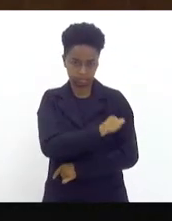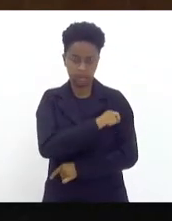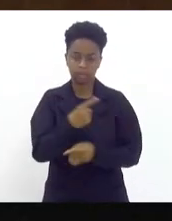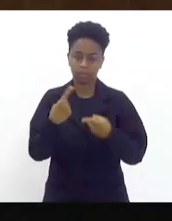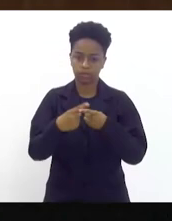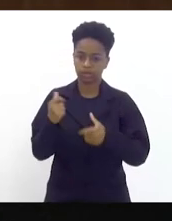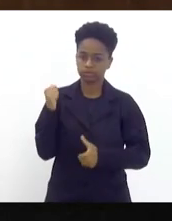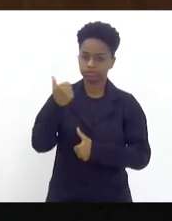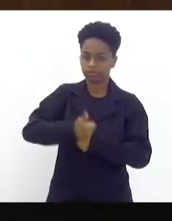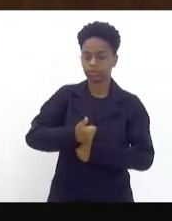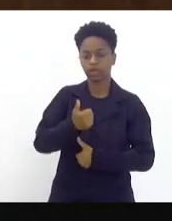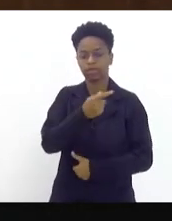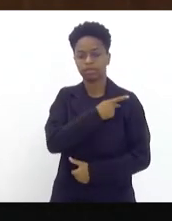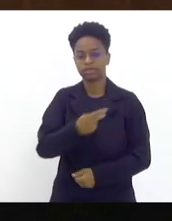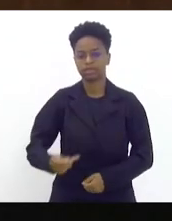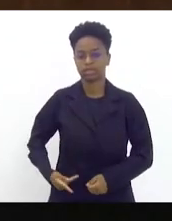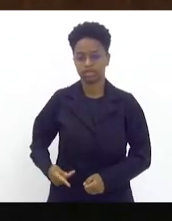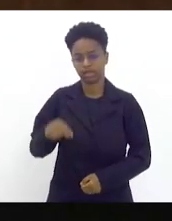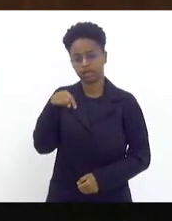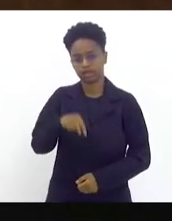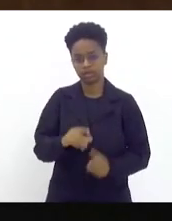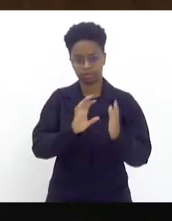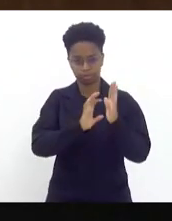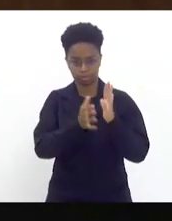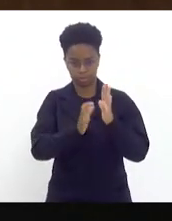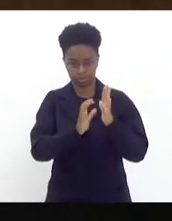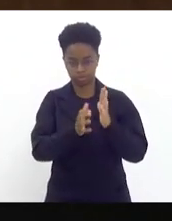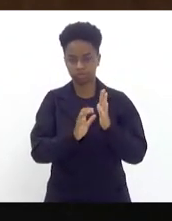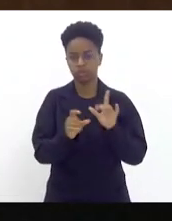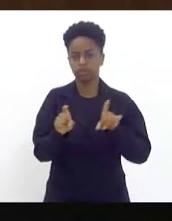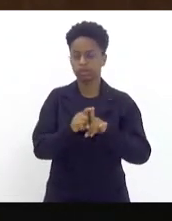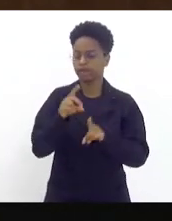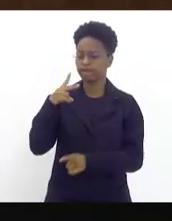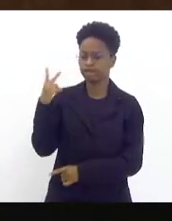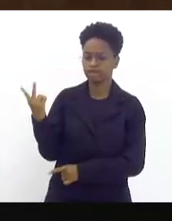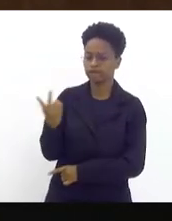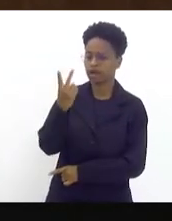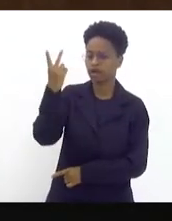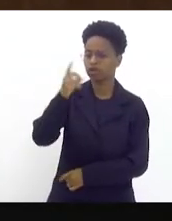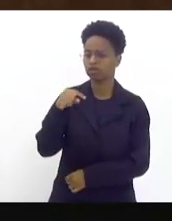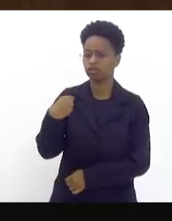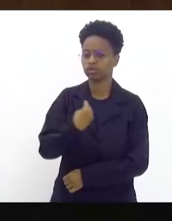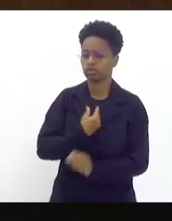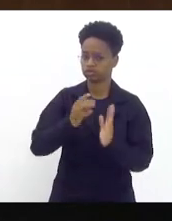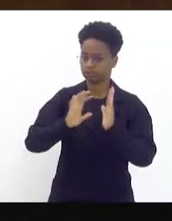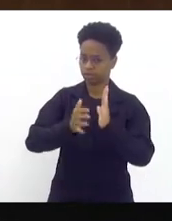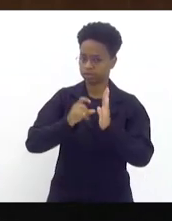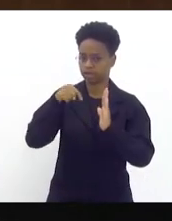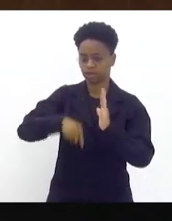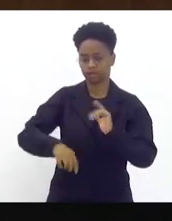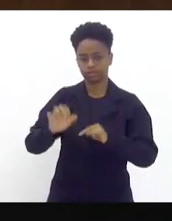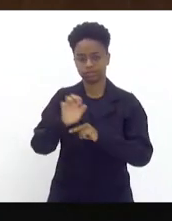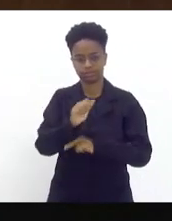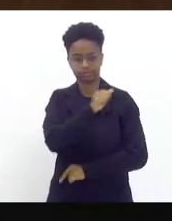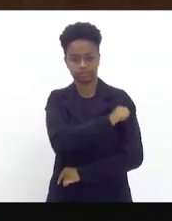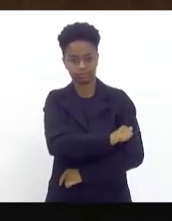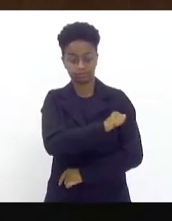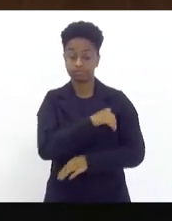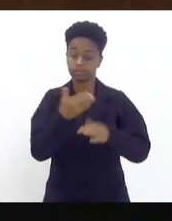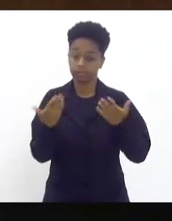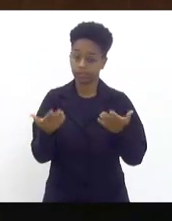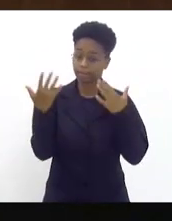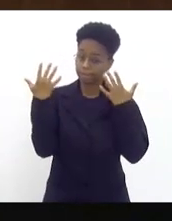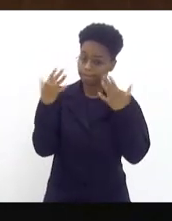presidência do nosso MDB no estado e só vem valorizar o nosso partido aqui no estado do Rio de Janeiro Então